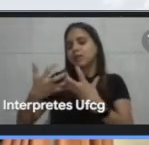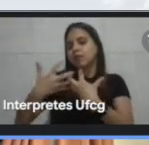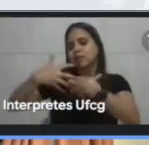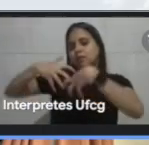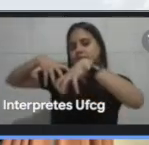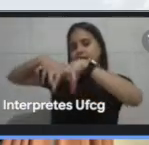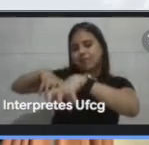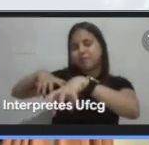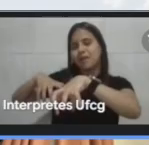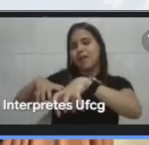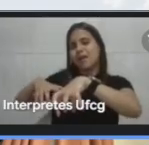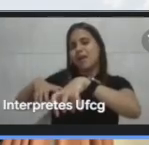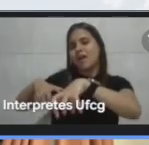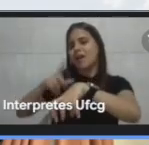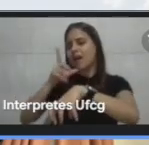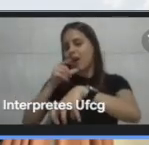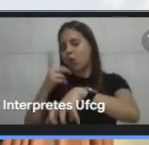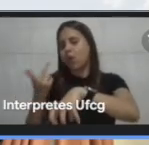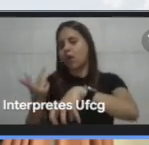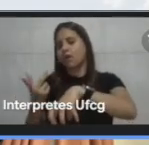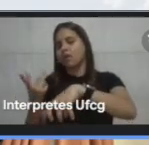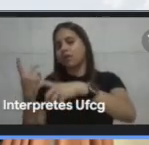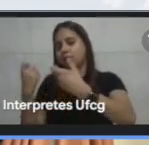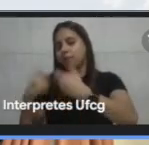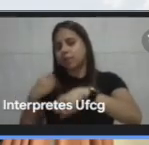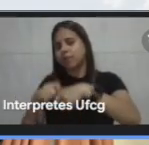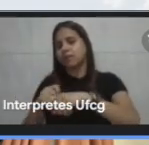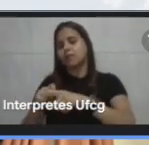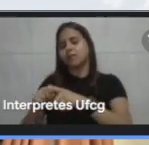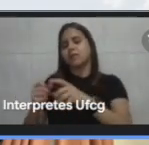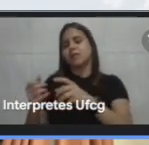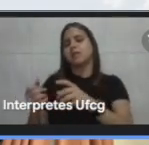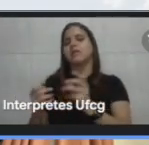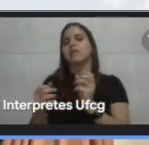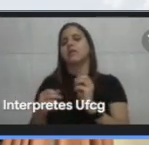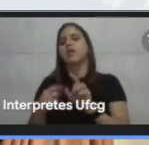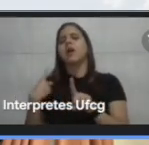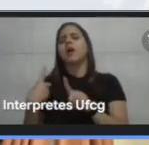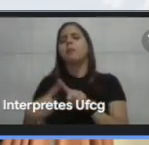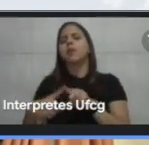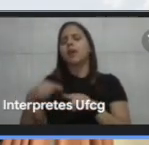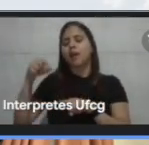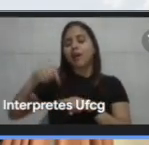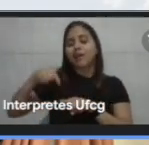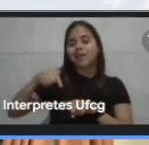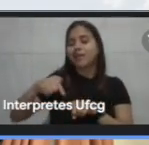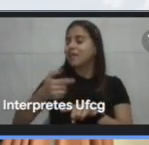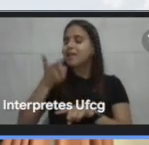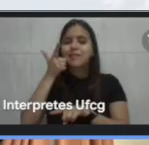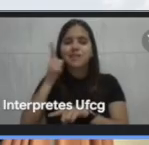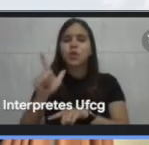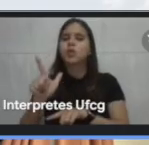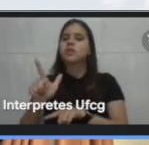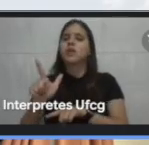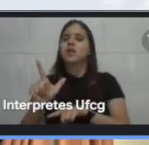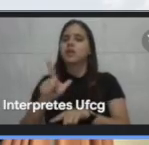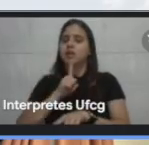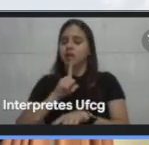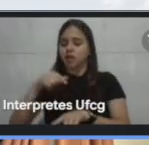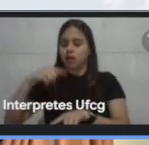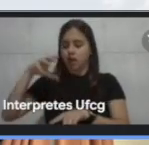bacia hidrográfica, e ocasionando inúmeros problemas de alagamento, porque a cidade acaba não suportando toda essa água que ela está